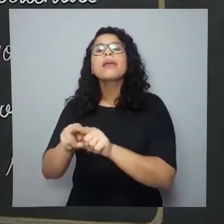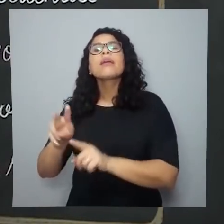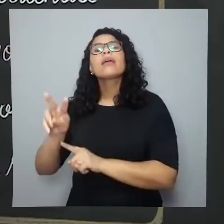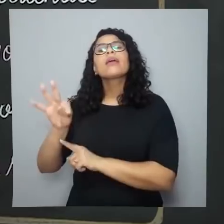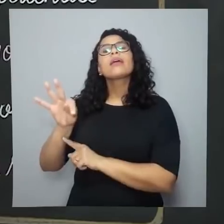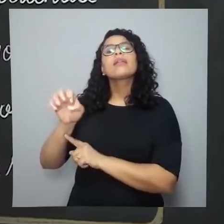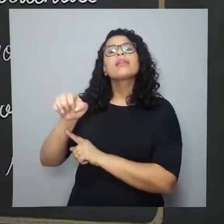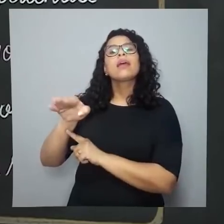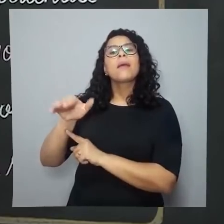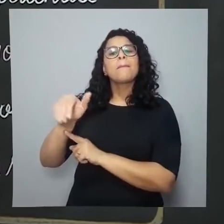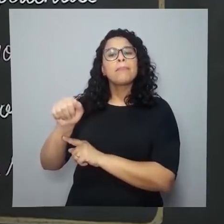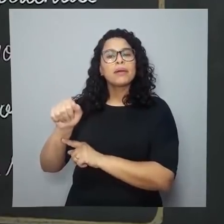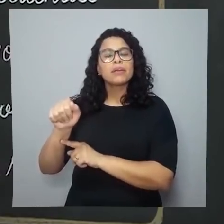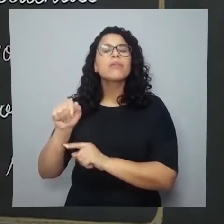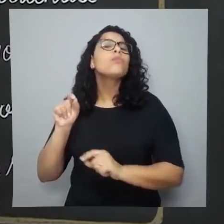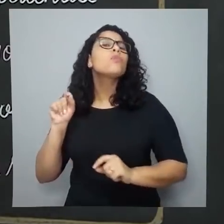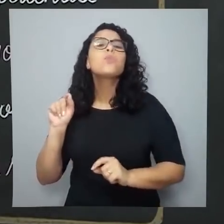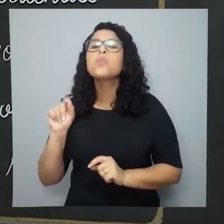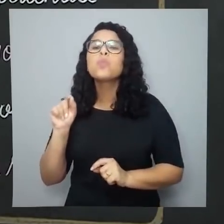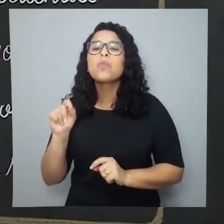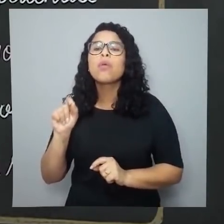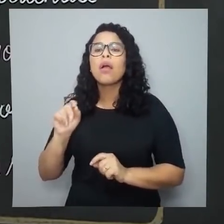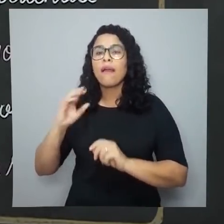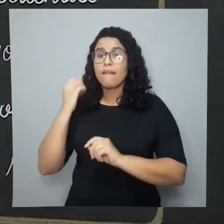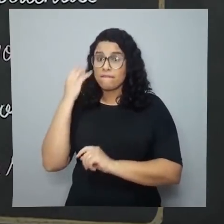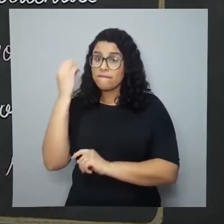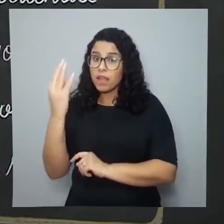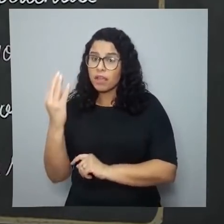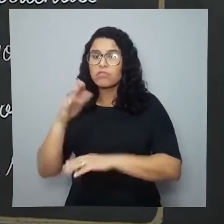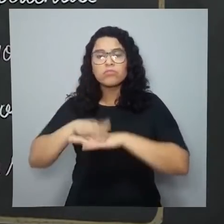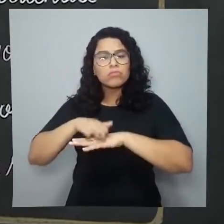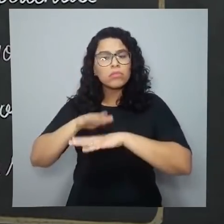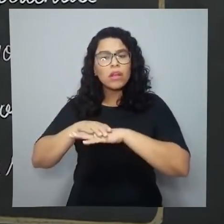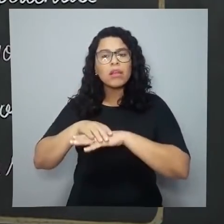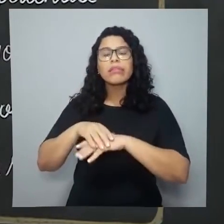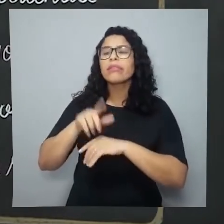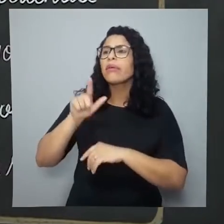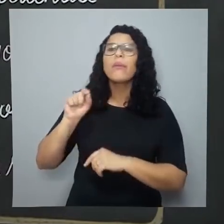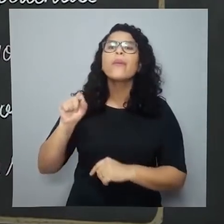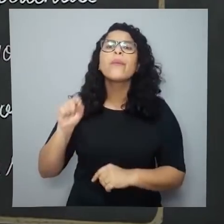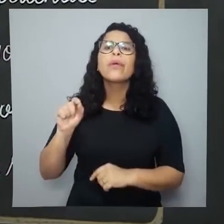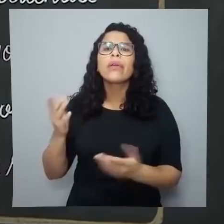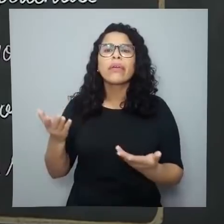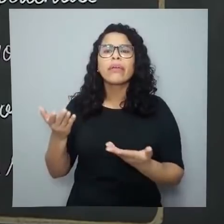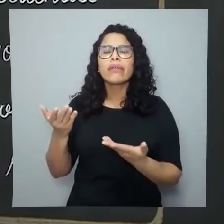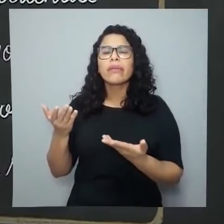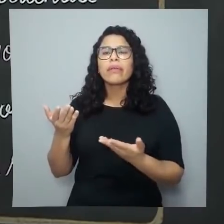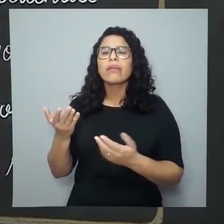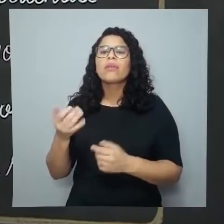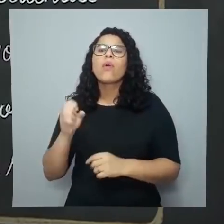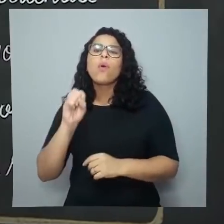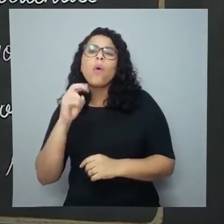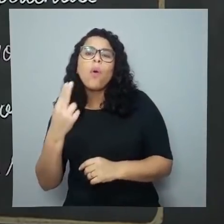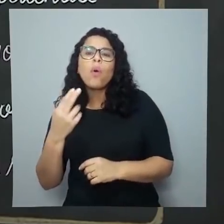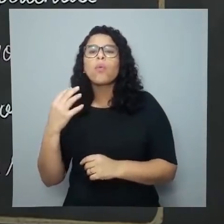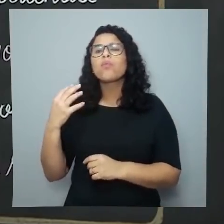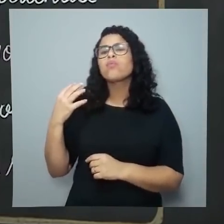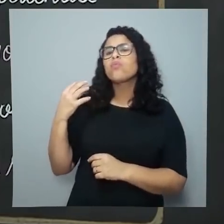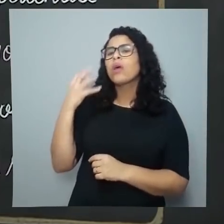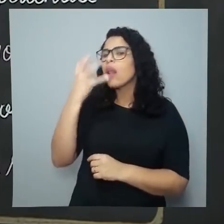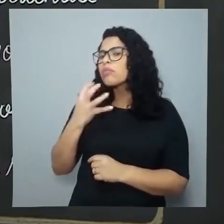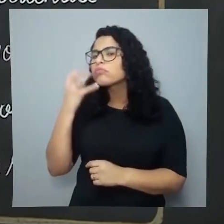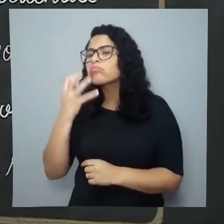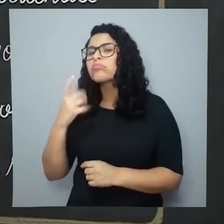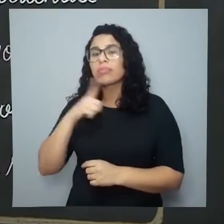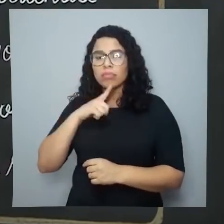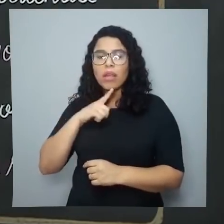Então, o relato é sobre o quê? É sobre uma viagem que você fez? É sobre um relacionamento que você teve? É sobre